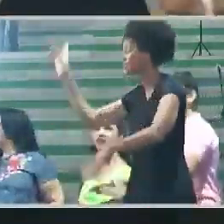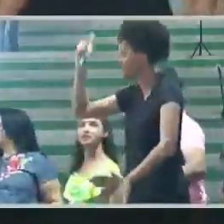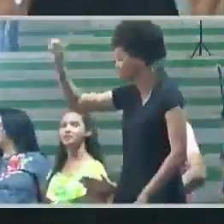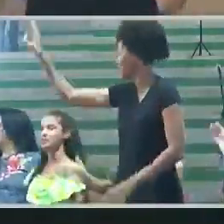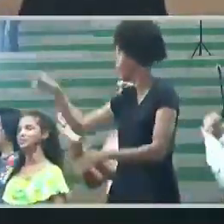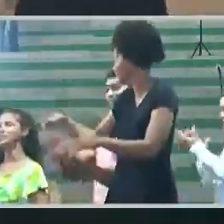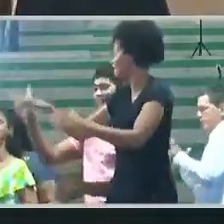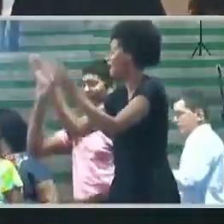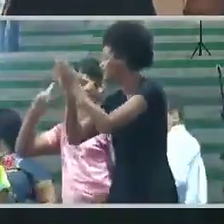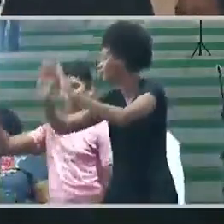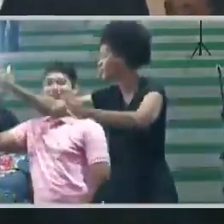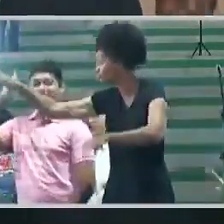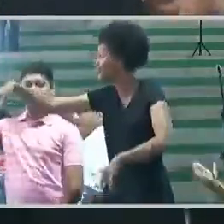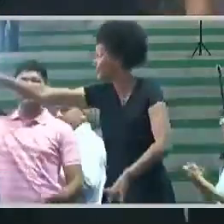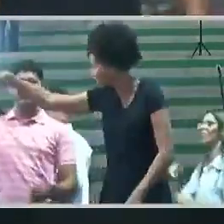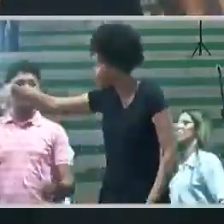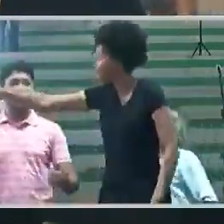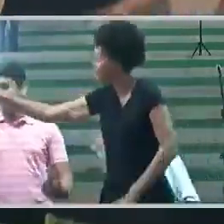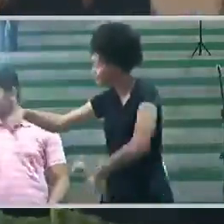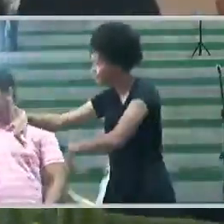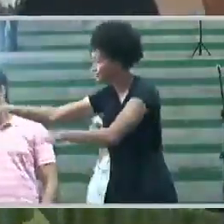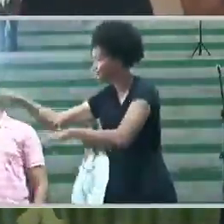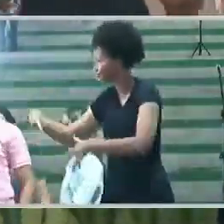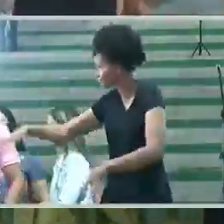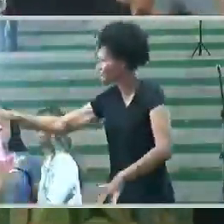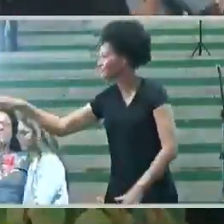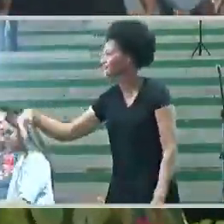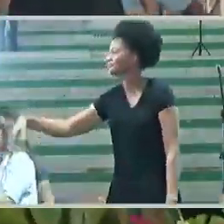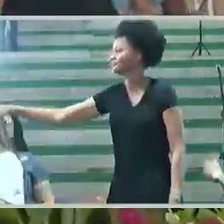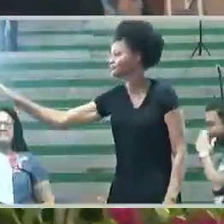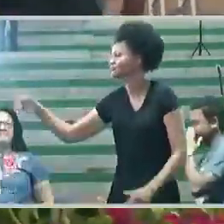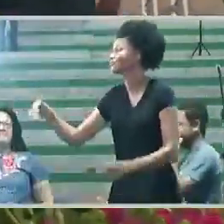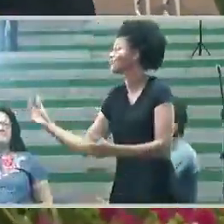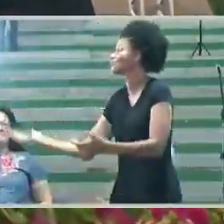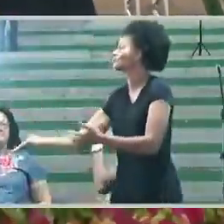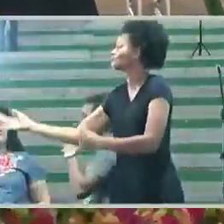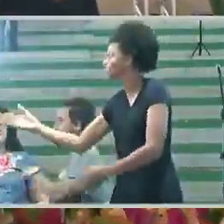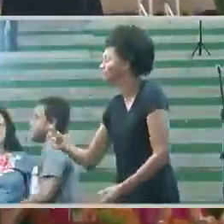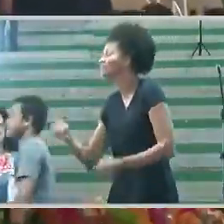Eu vou mostrar pra você o que é adoração, pra você dar um glória melhor.